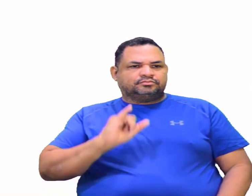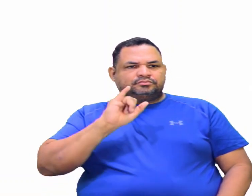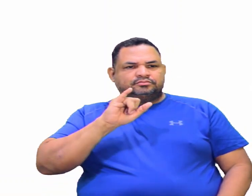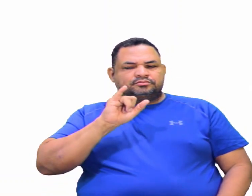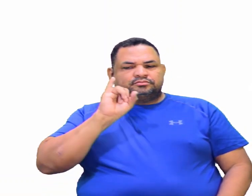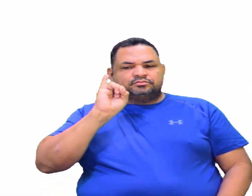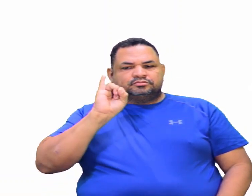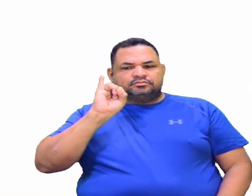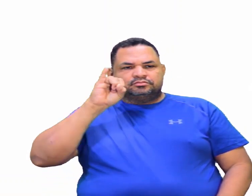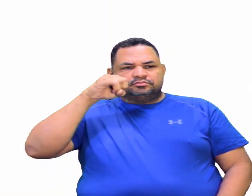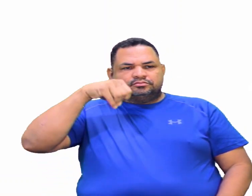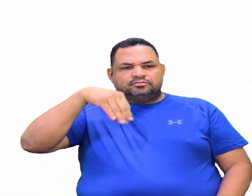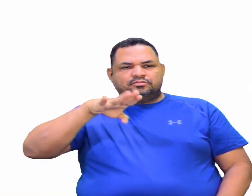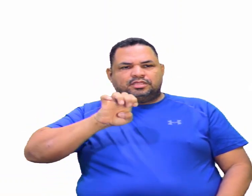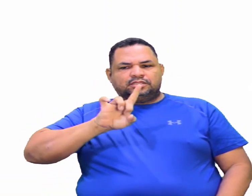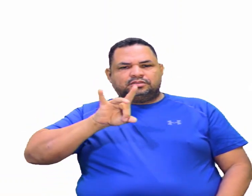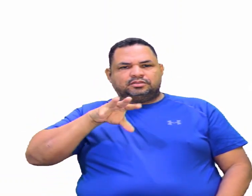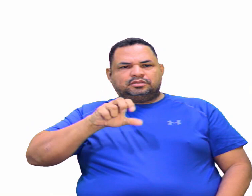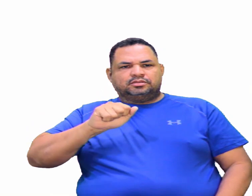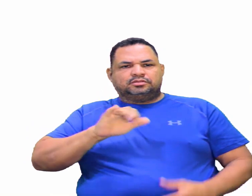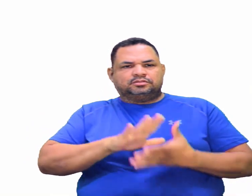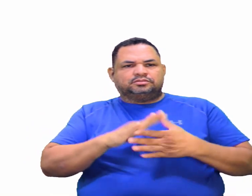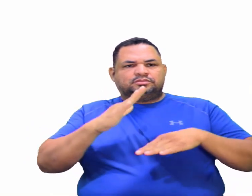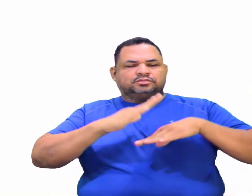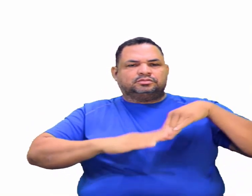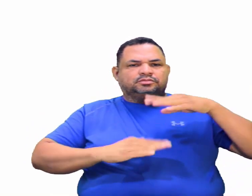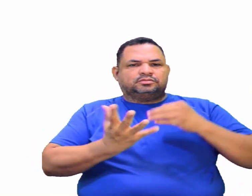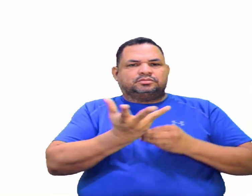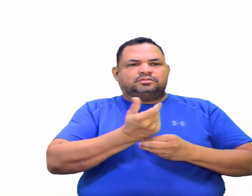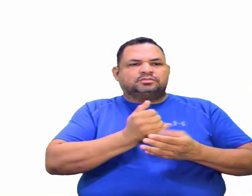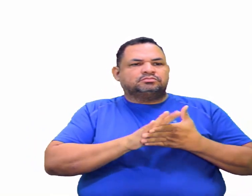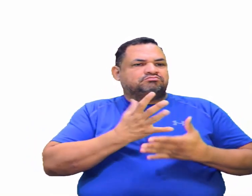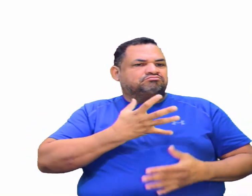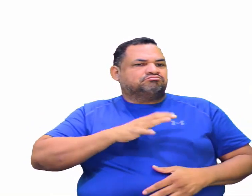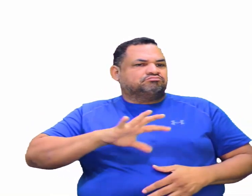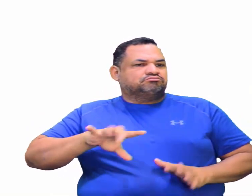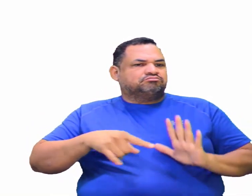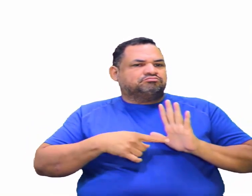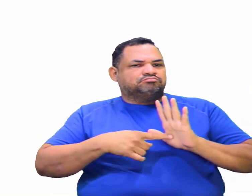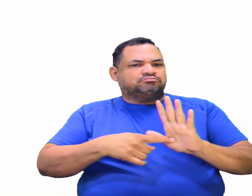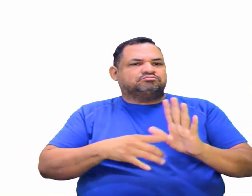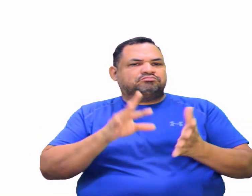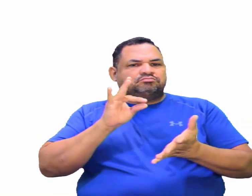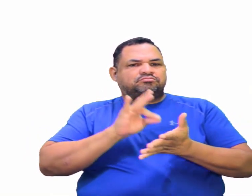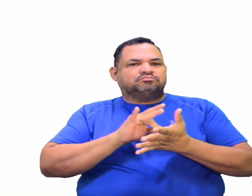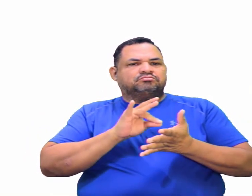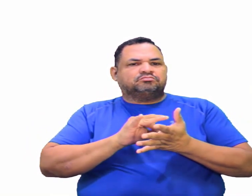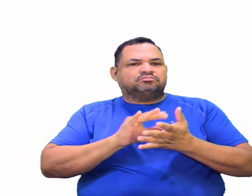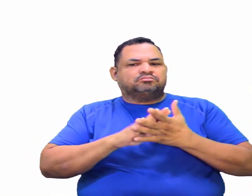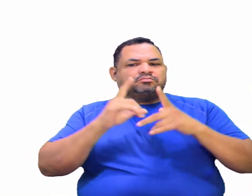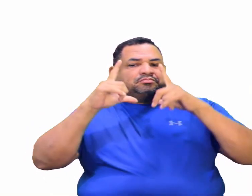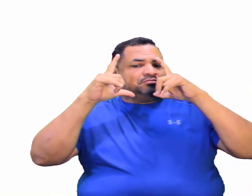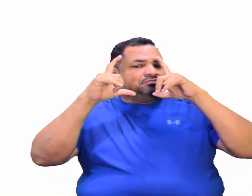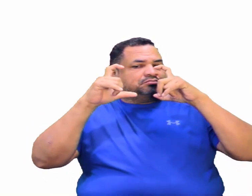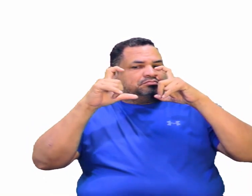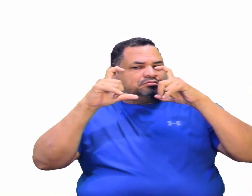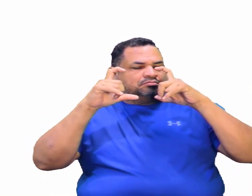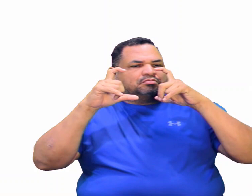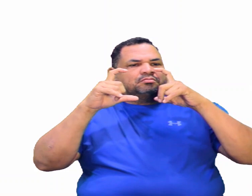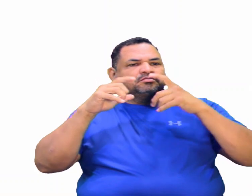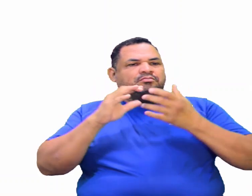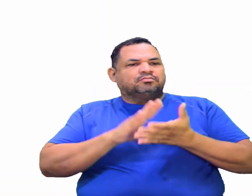Impressionismo onde os artistas não querem apenas representar a realidade em forma da